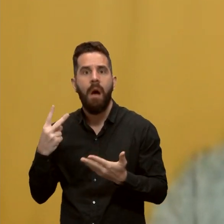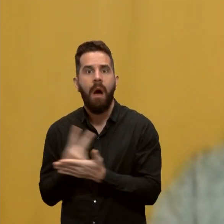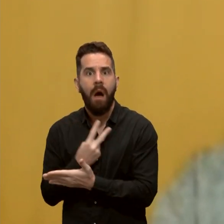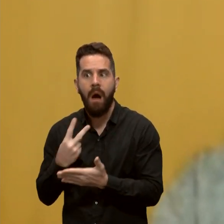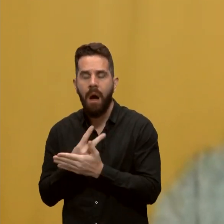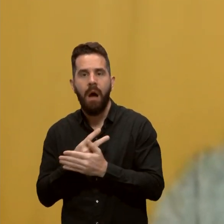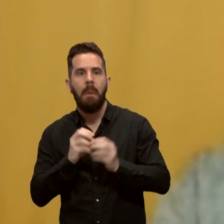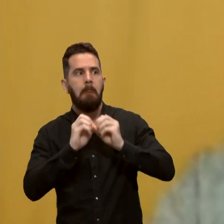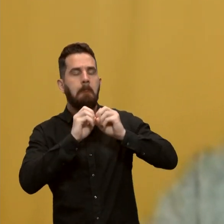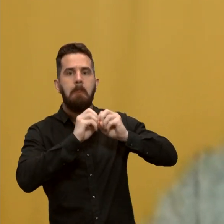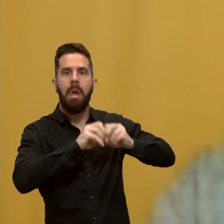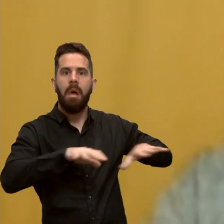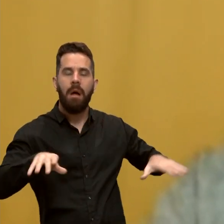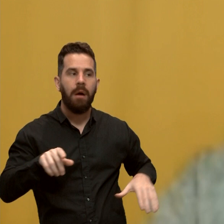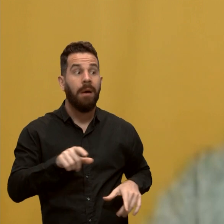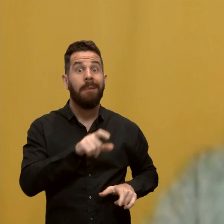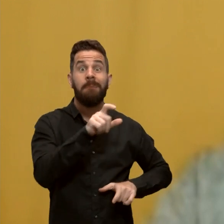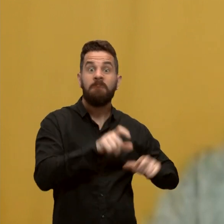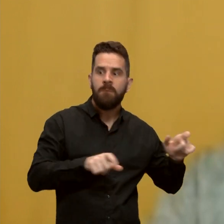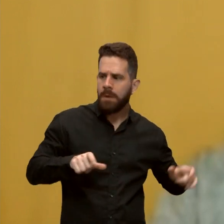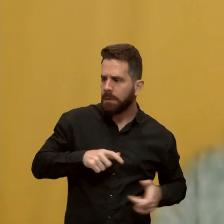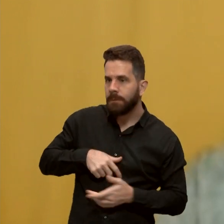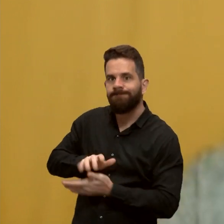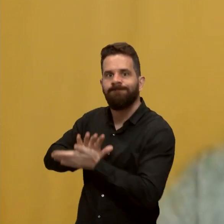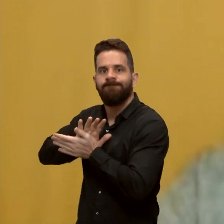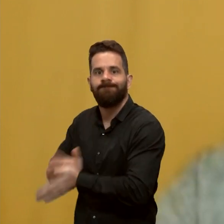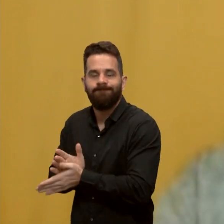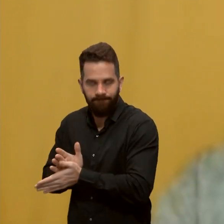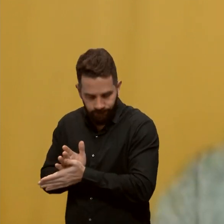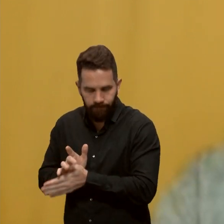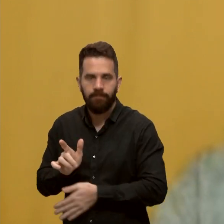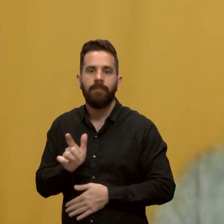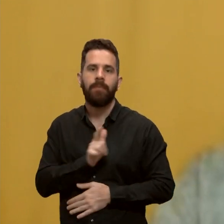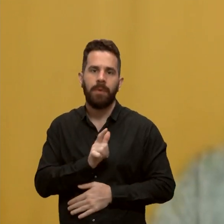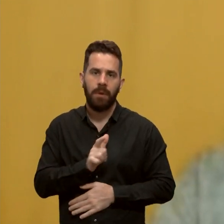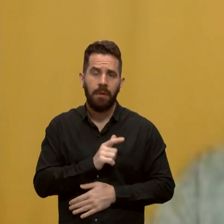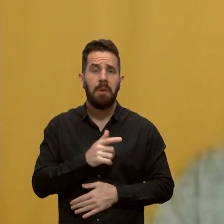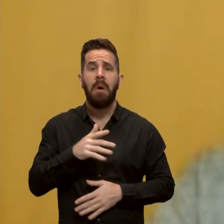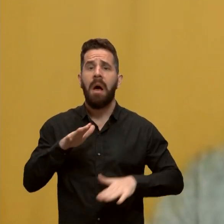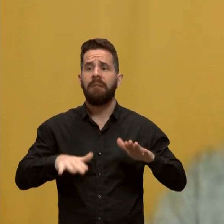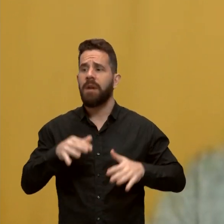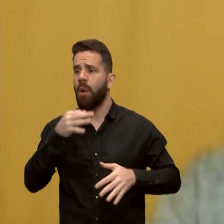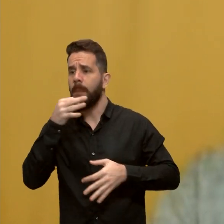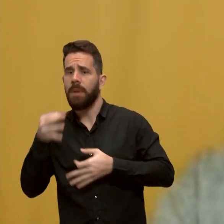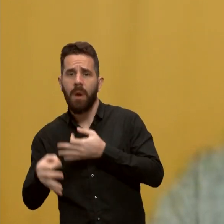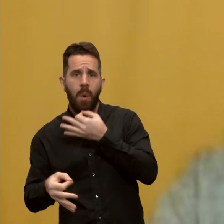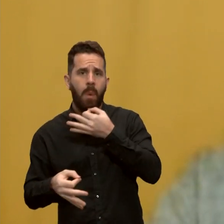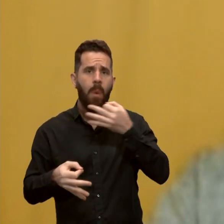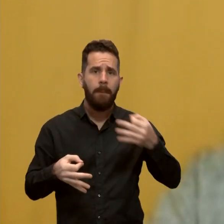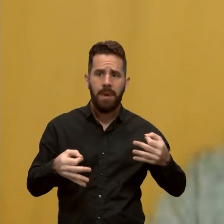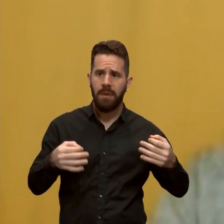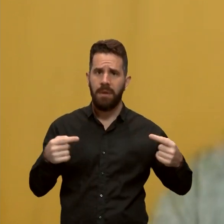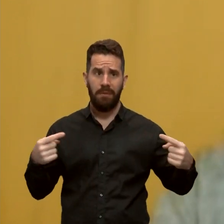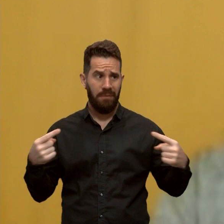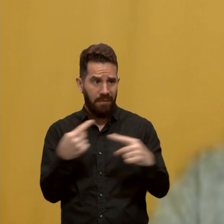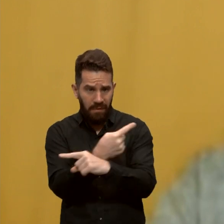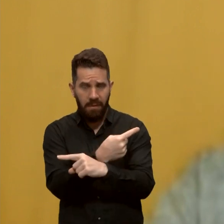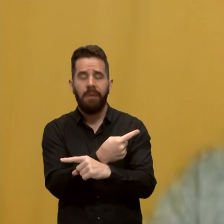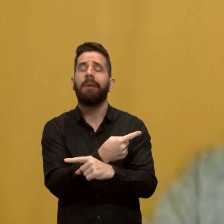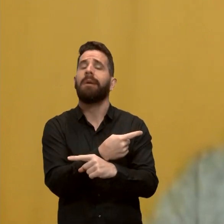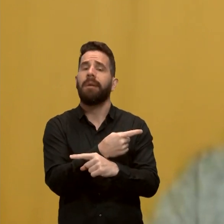da coerção em relação à contra-opinião, uma opinião divergente ou diferente daquela hegemônica, né? E na medida